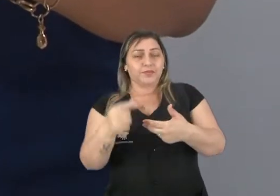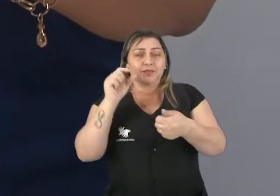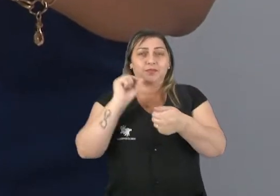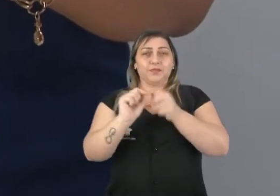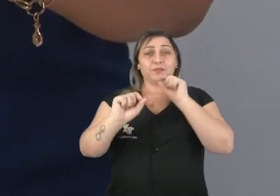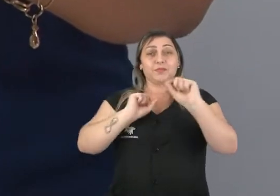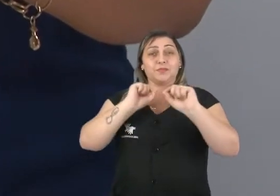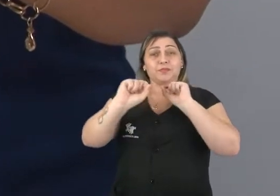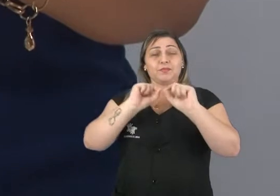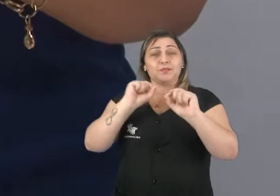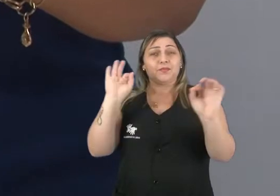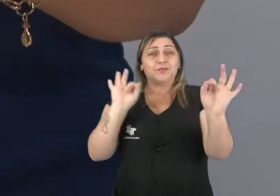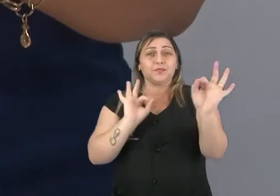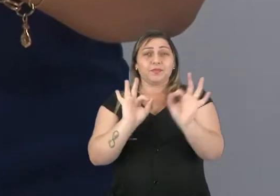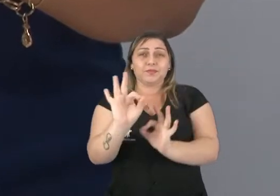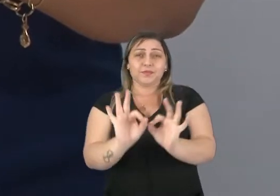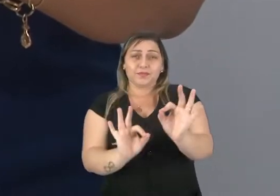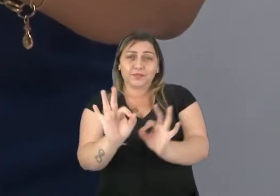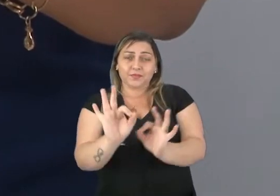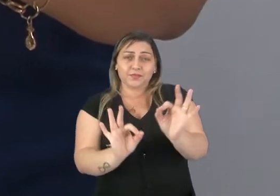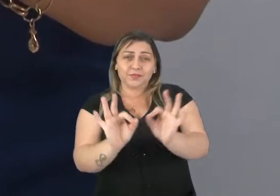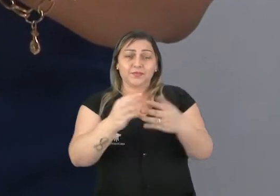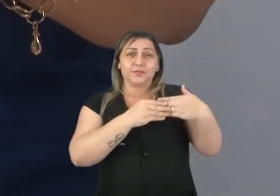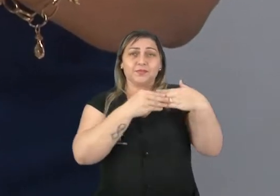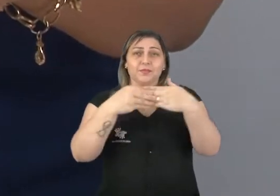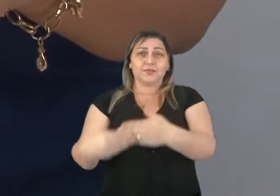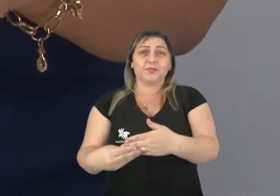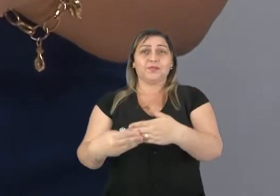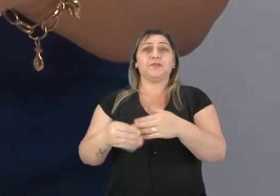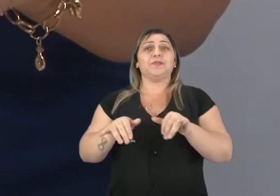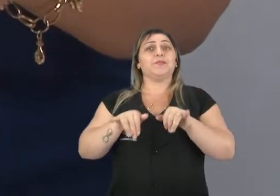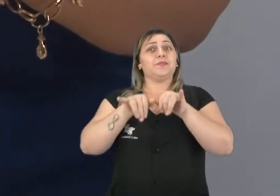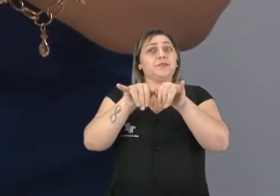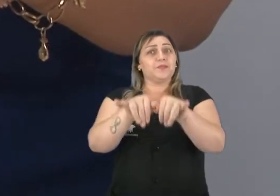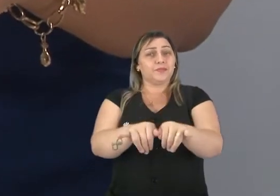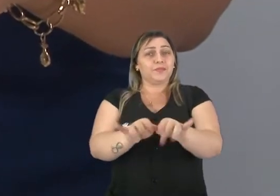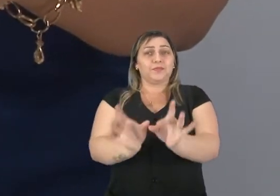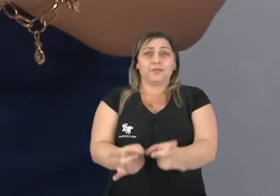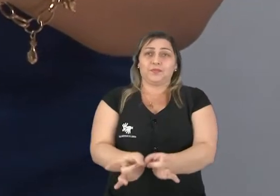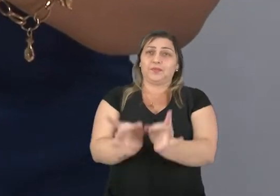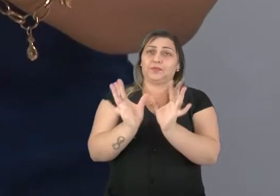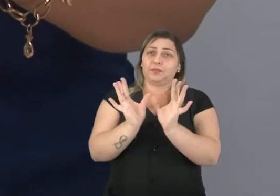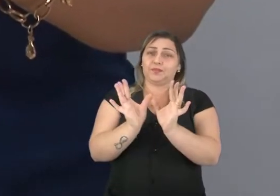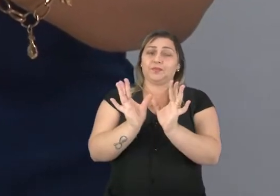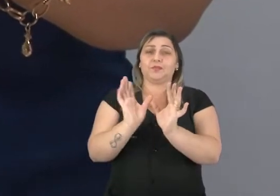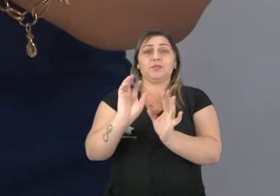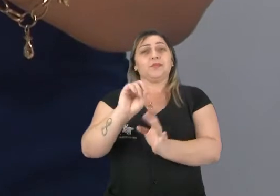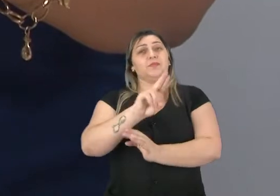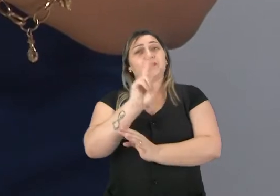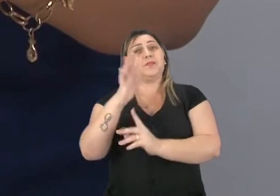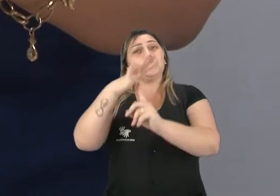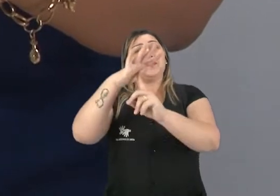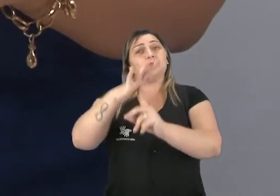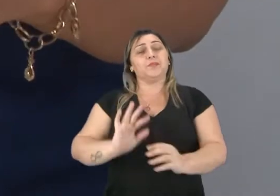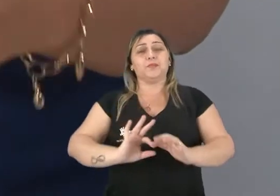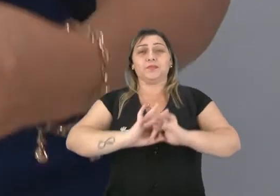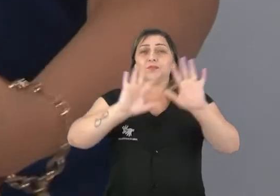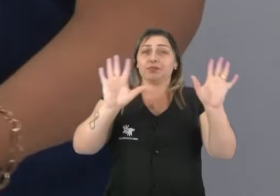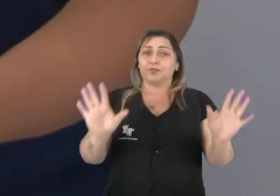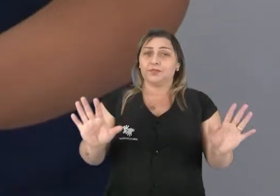quê? Prepara, certo? Leva para o mercado para ser vendido ou para as feiras